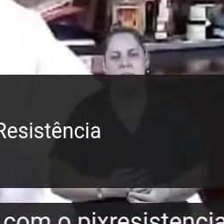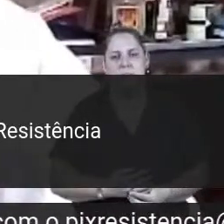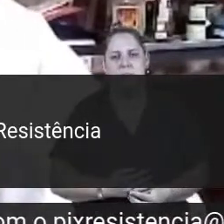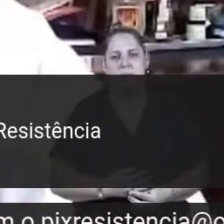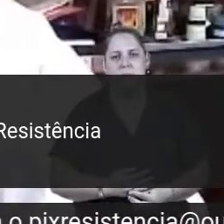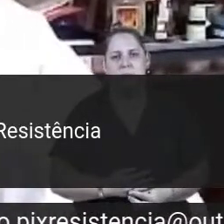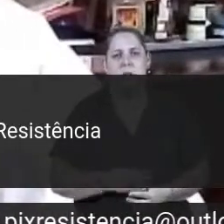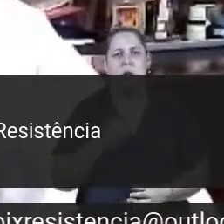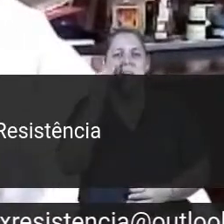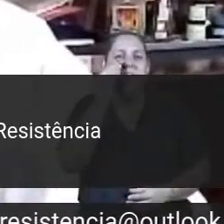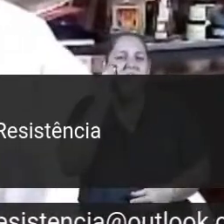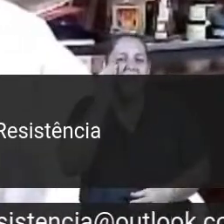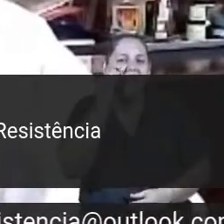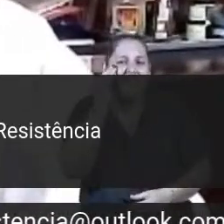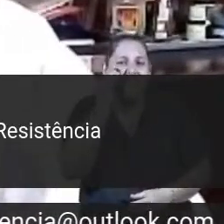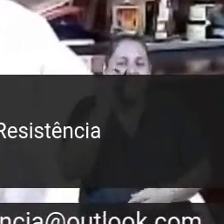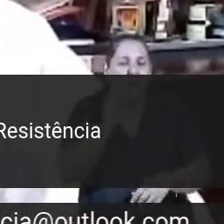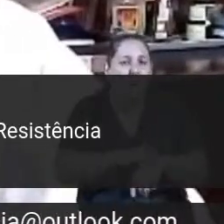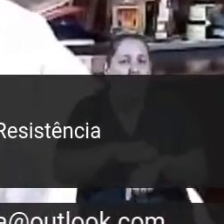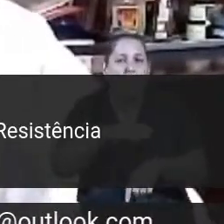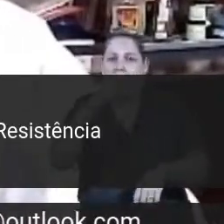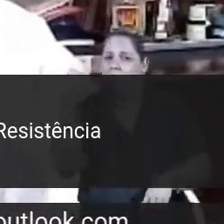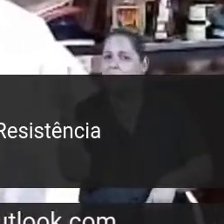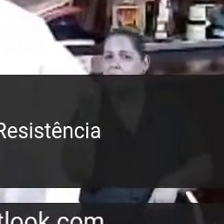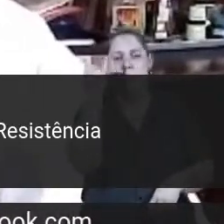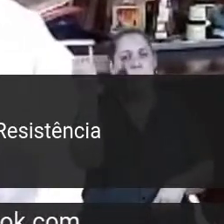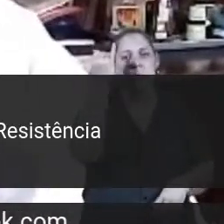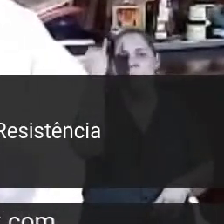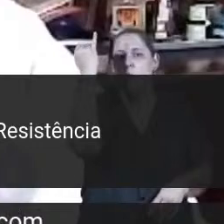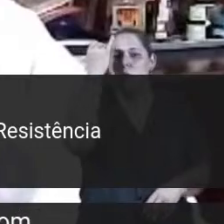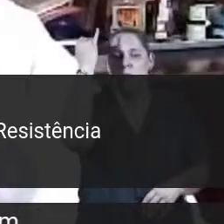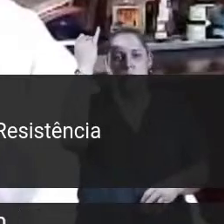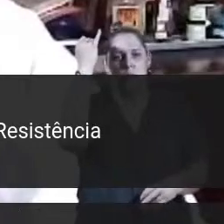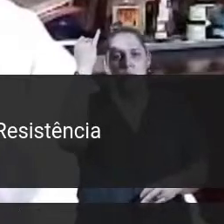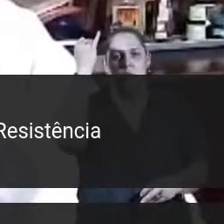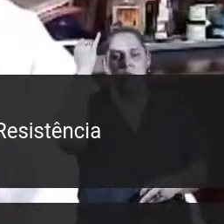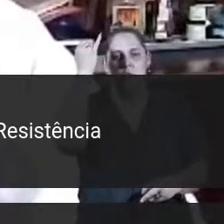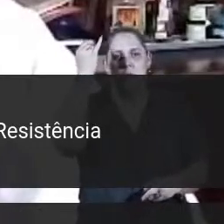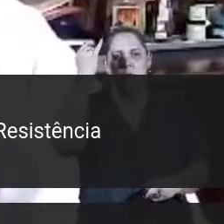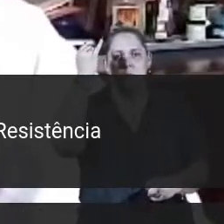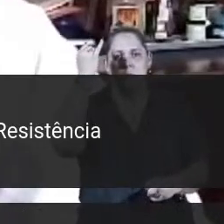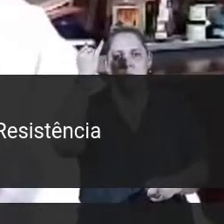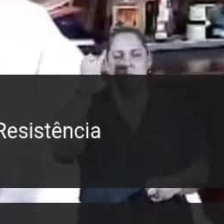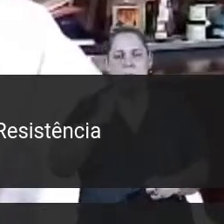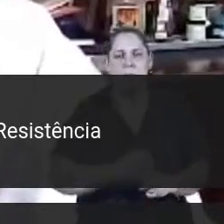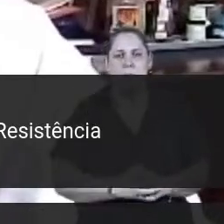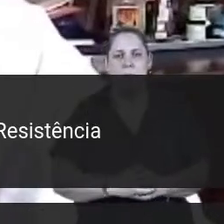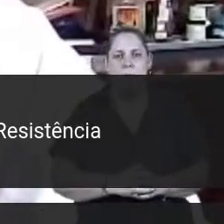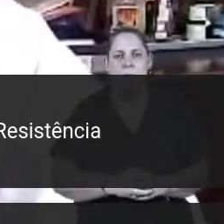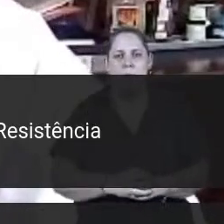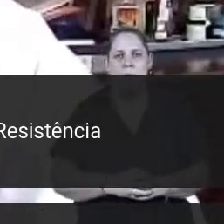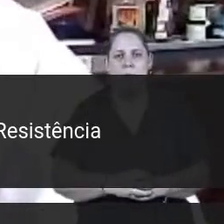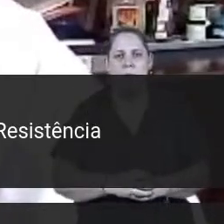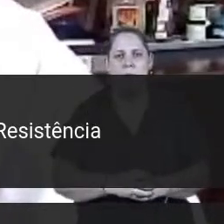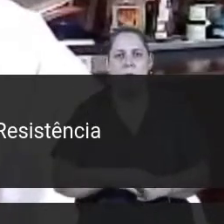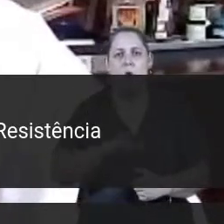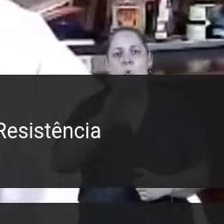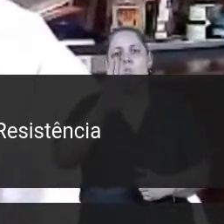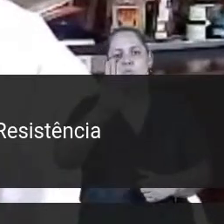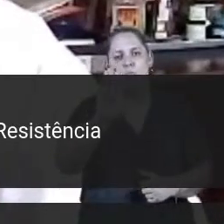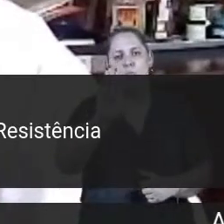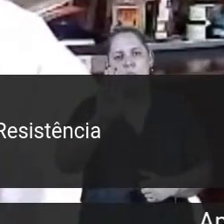E o exemplo maior destas dimensões é o companheiro